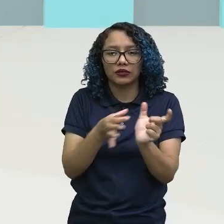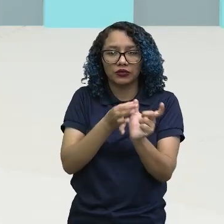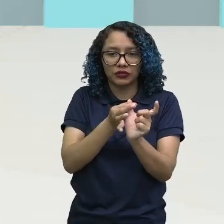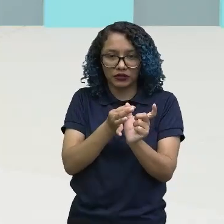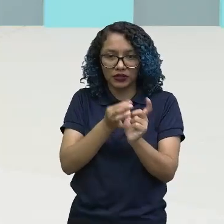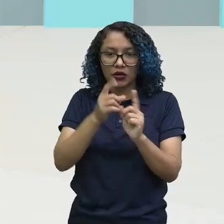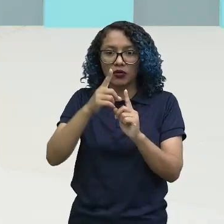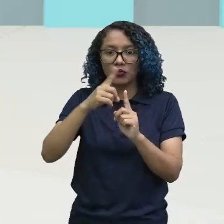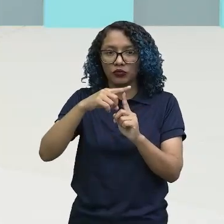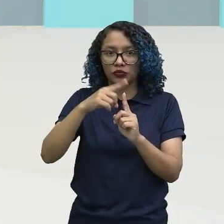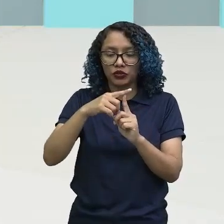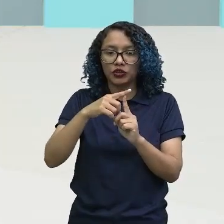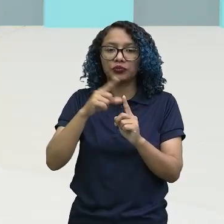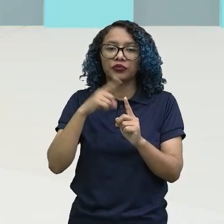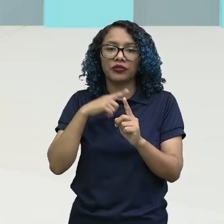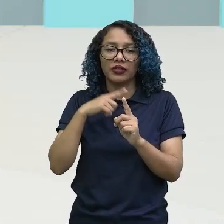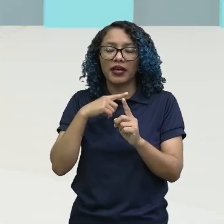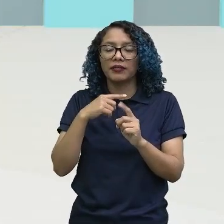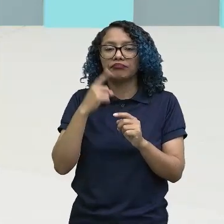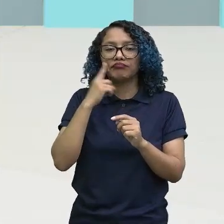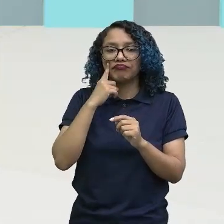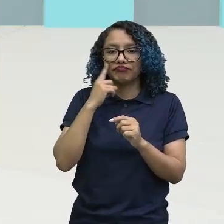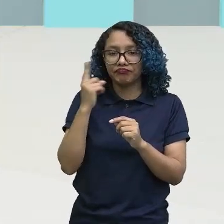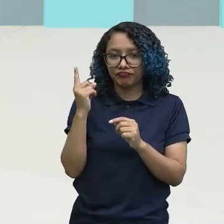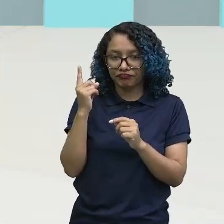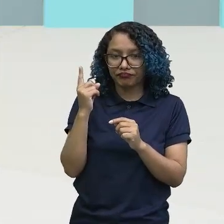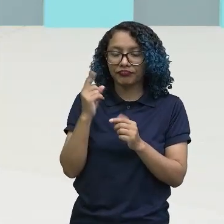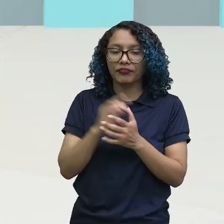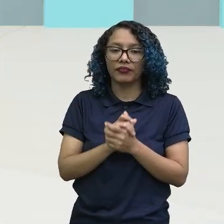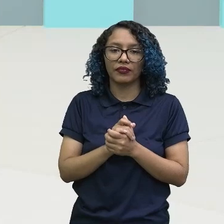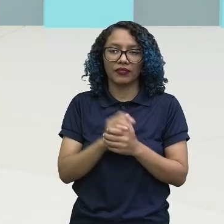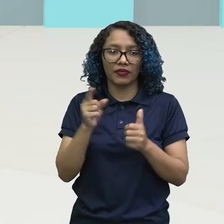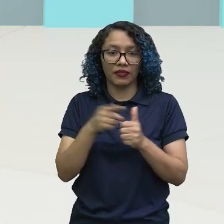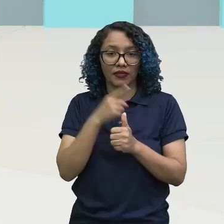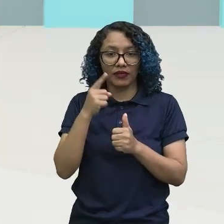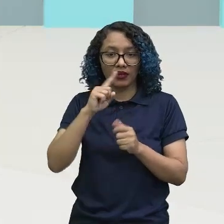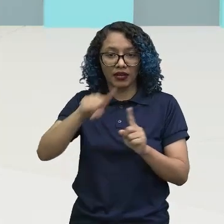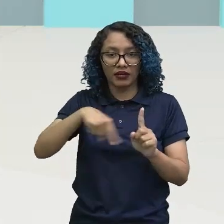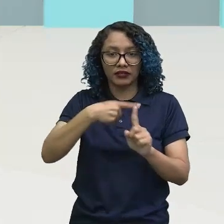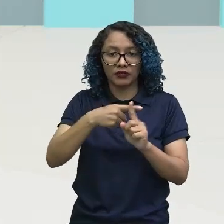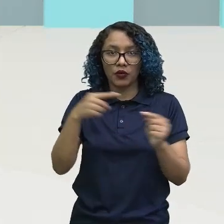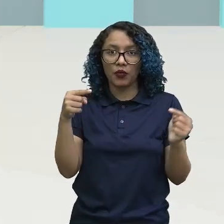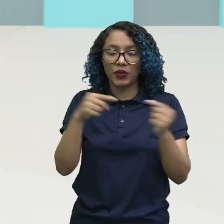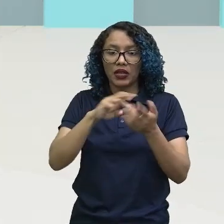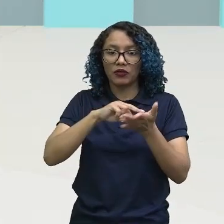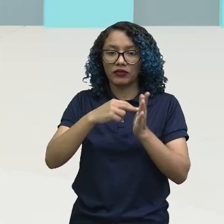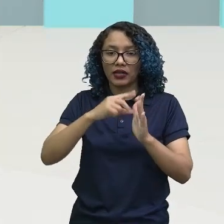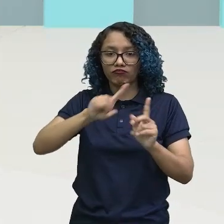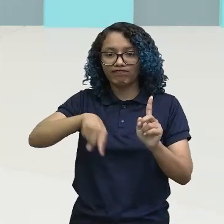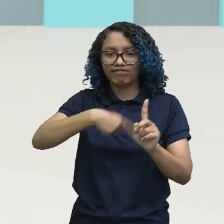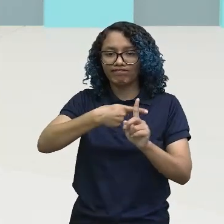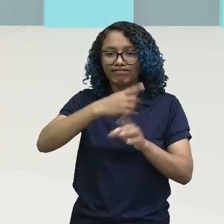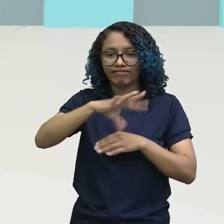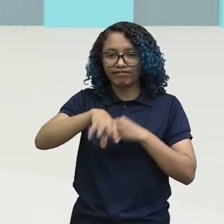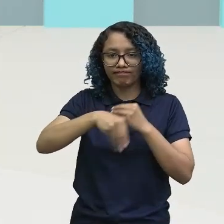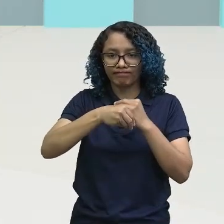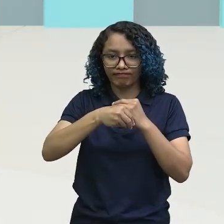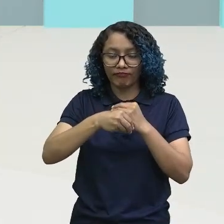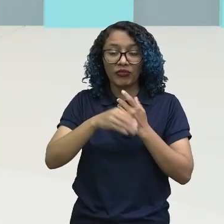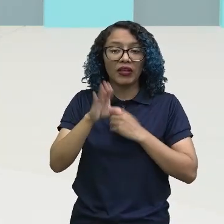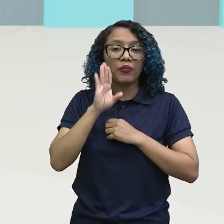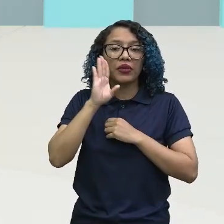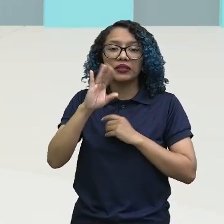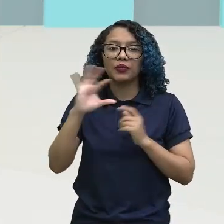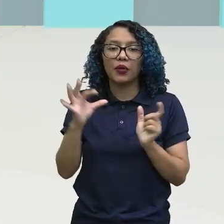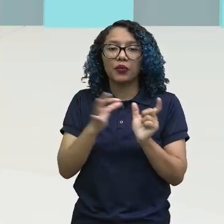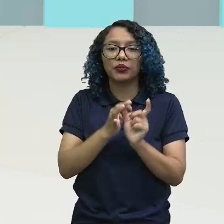em aditivas, justamente a que dá ideia de adição, de acréscimo. E as